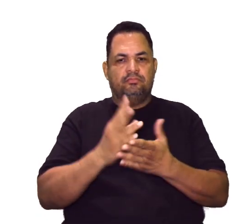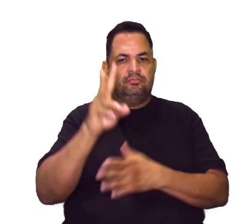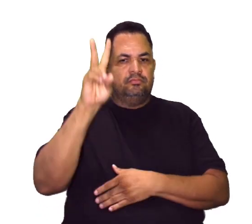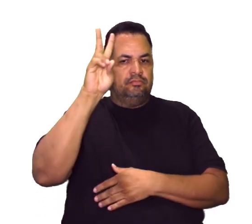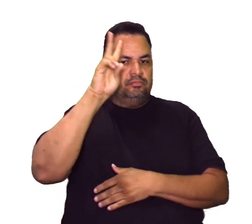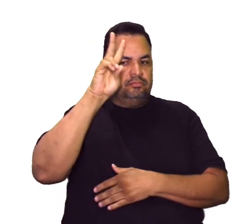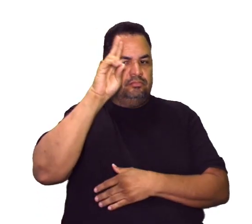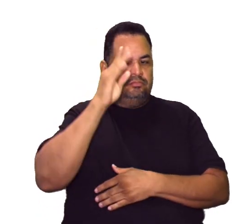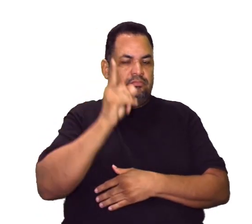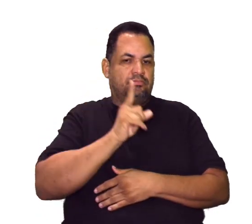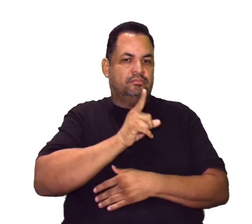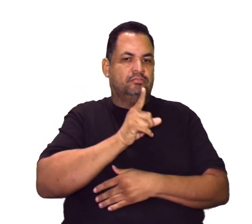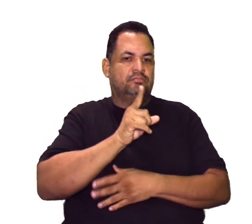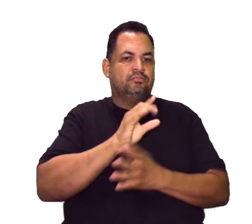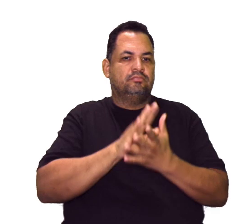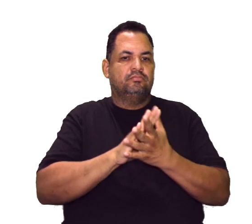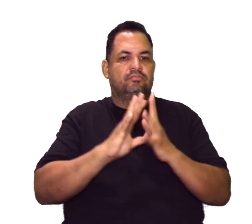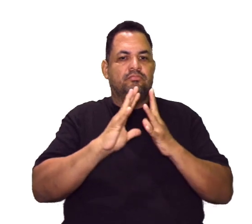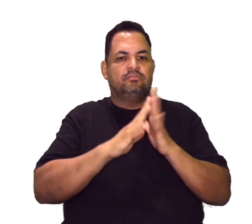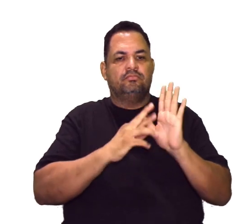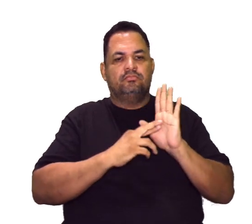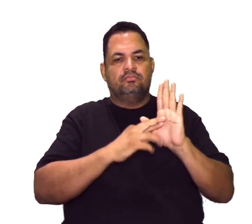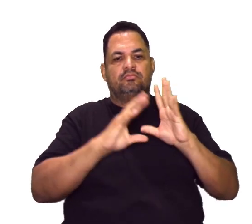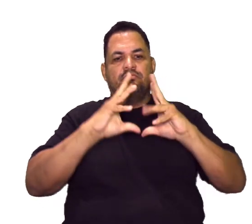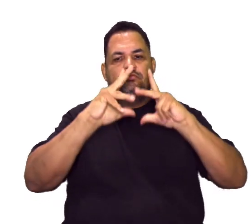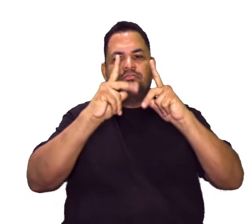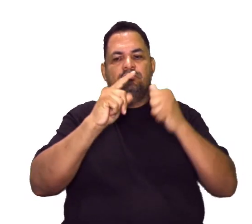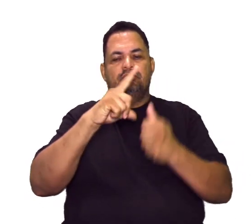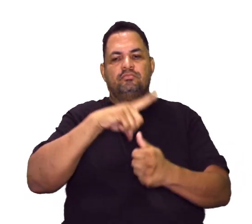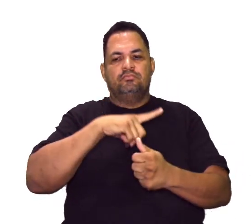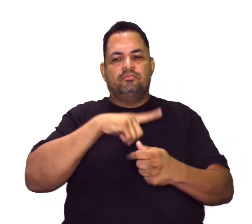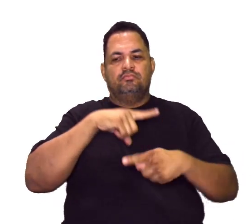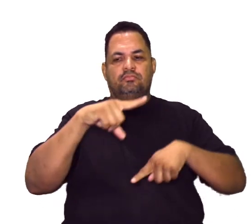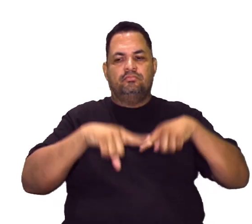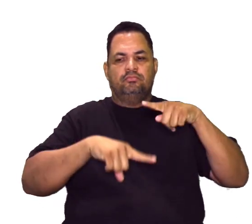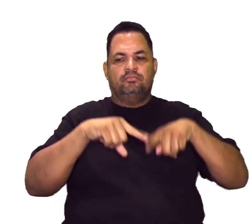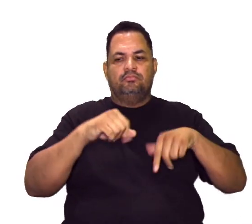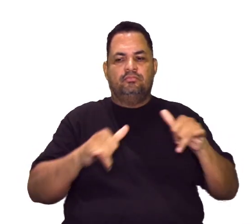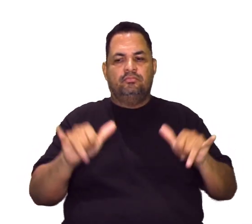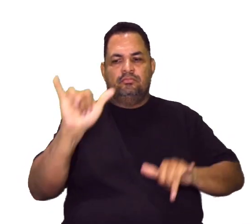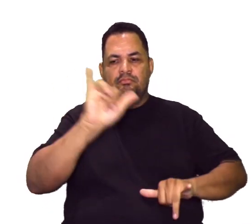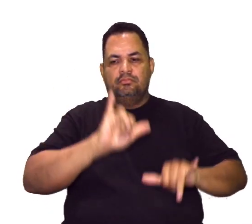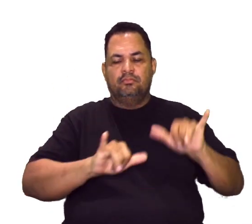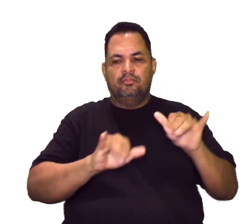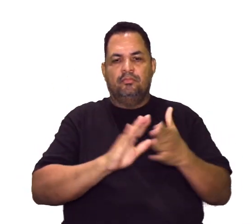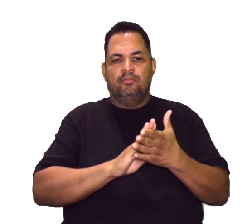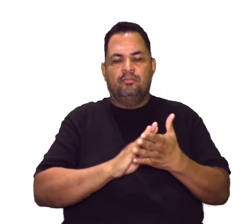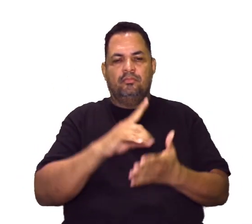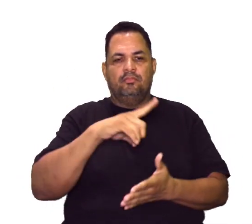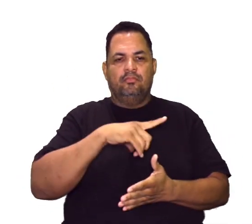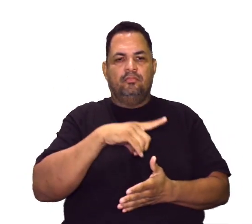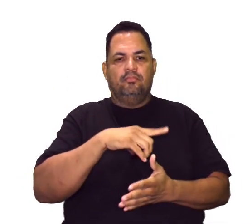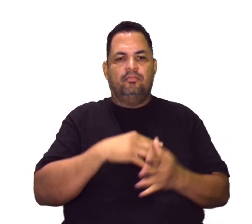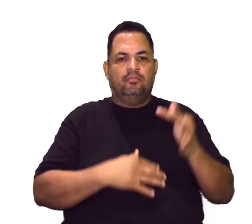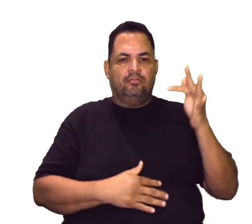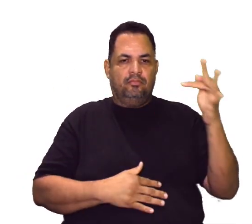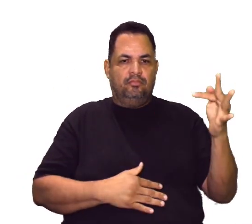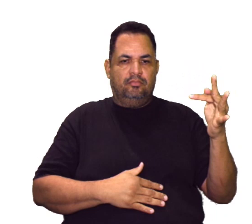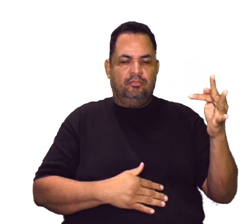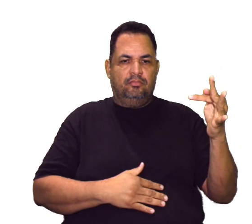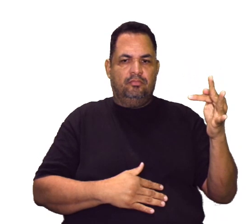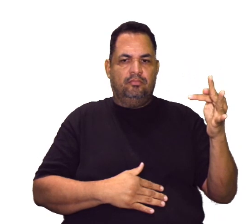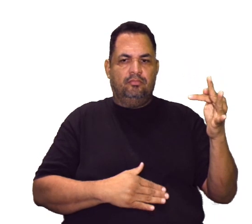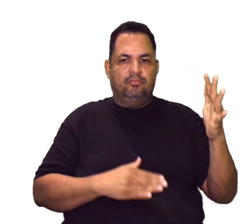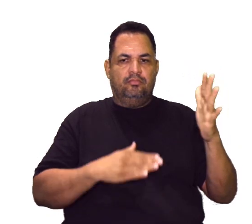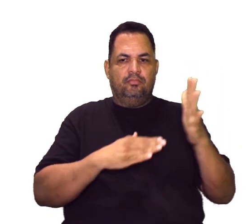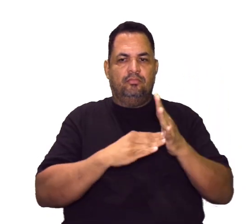uma representação geral sobre alguns elementos químicos, digamos que nós temos do flúor e